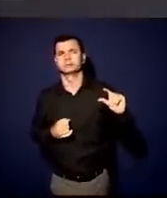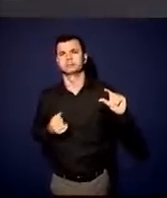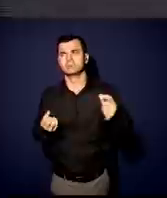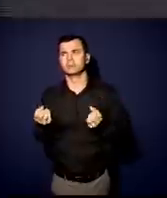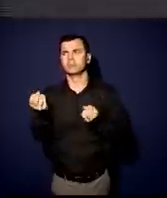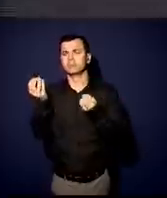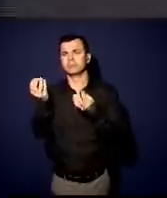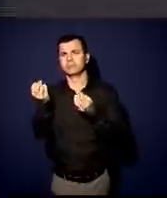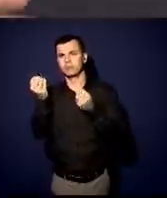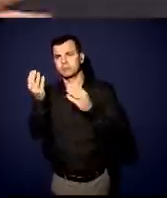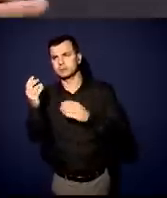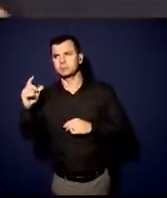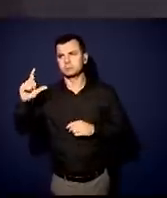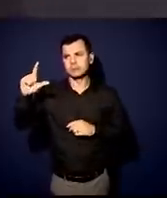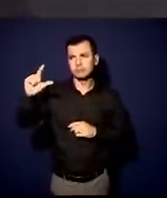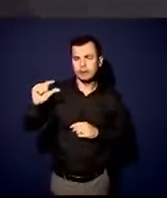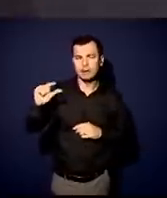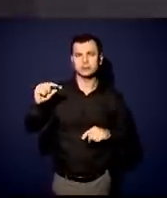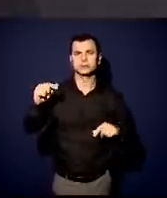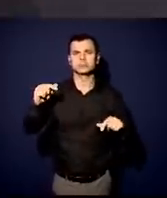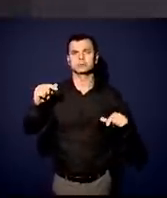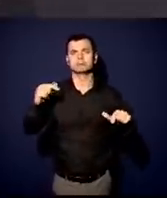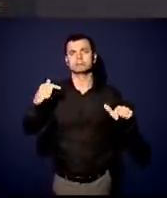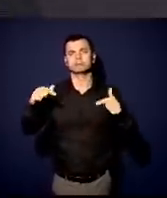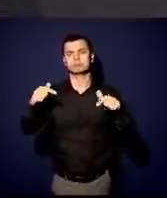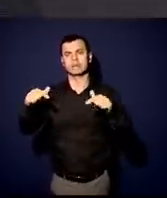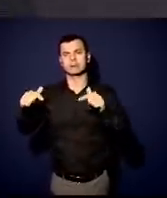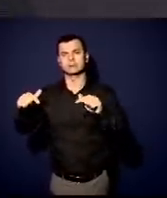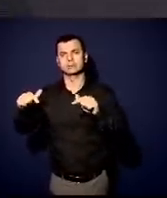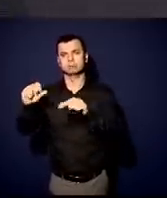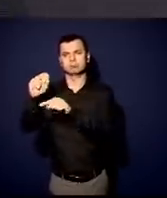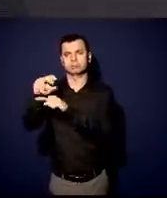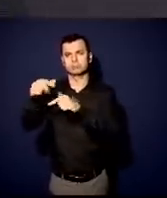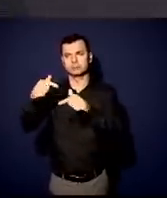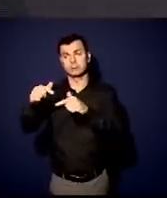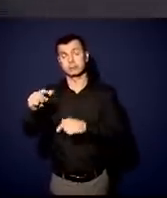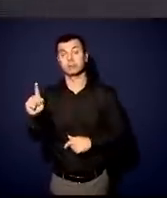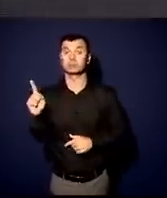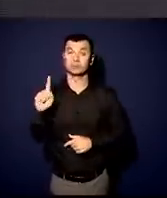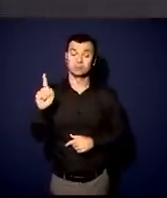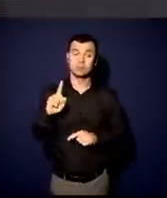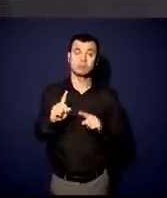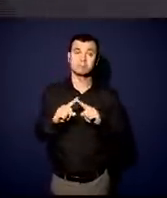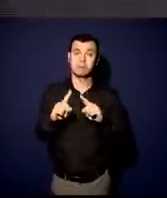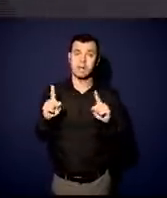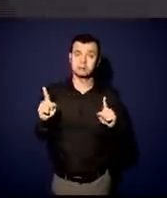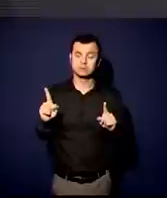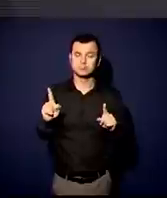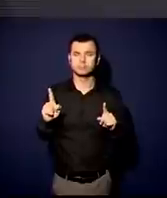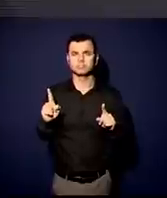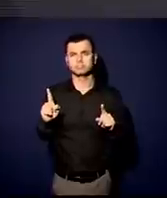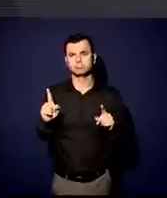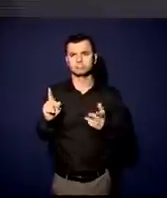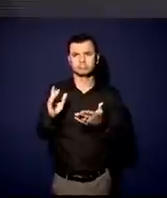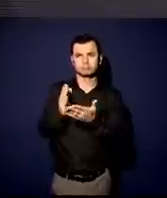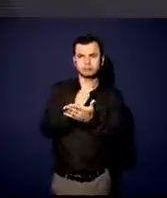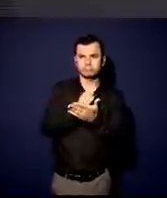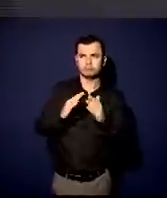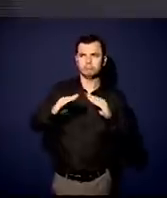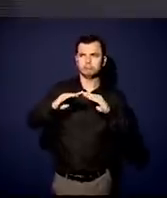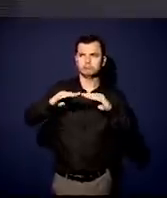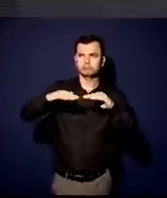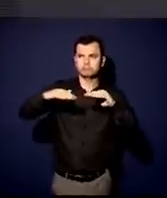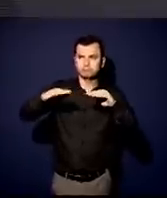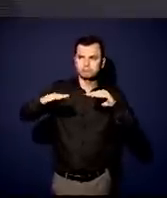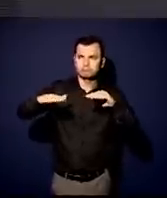de atividade um pouquinho mais baixo o mercado de trabalho não mas também se você olhava algumas médias estavam caindo